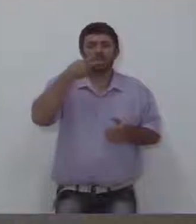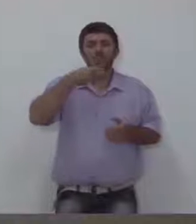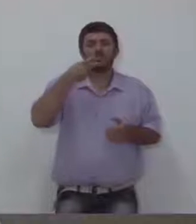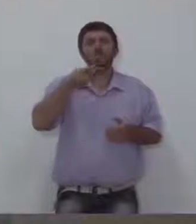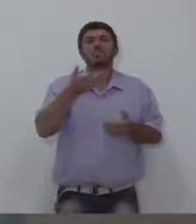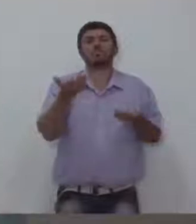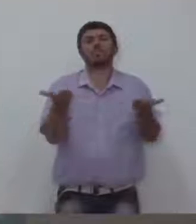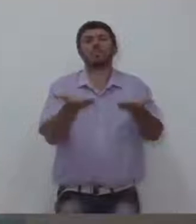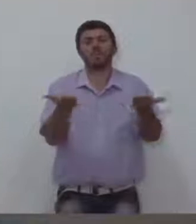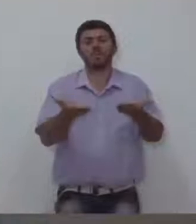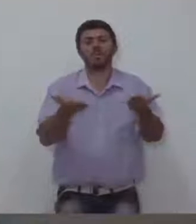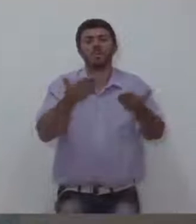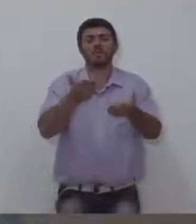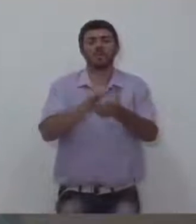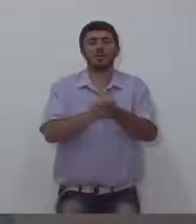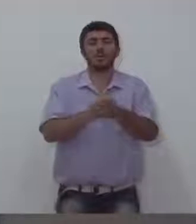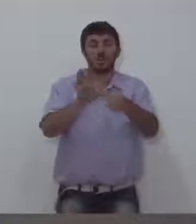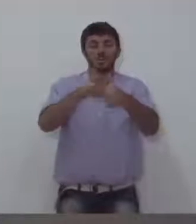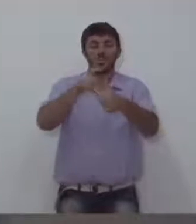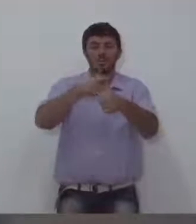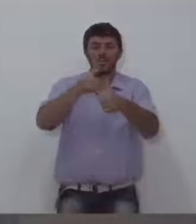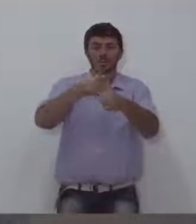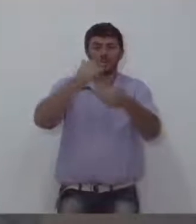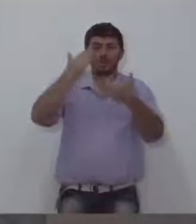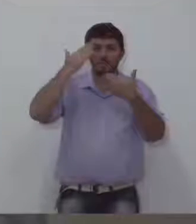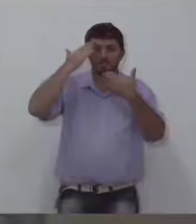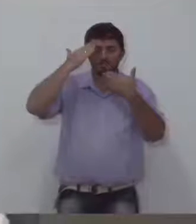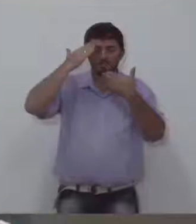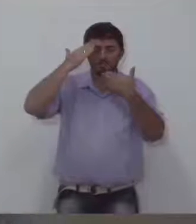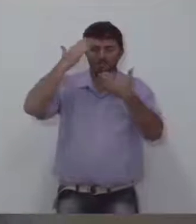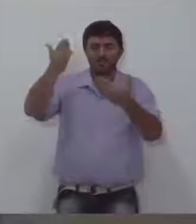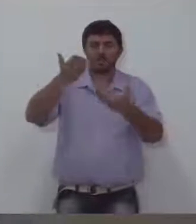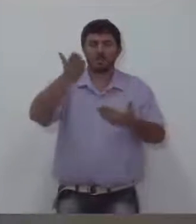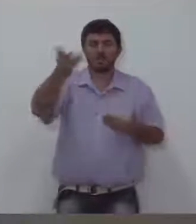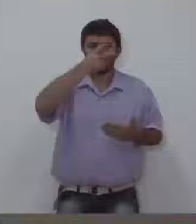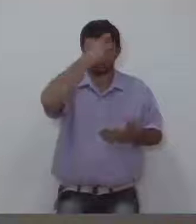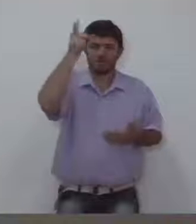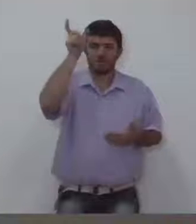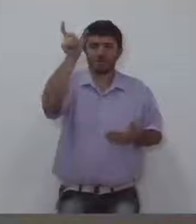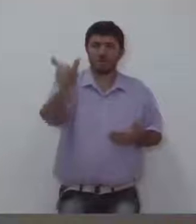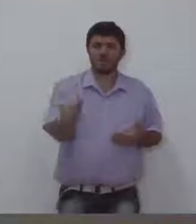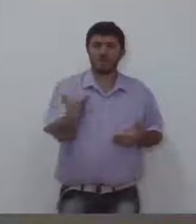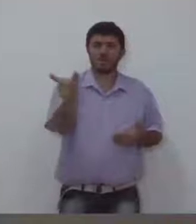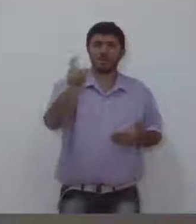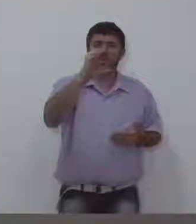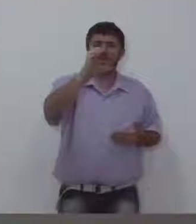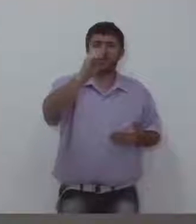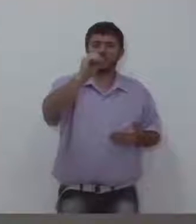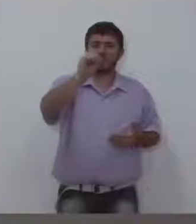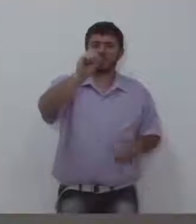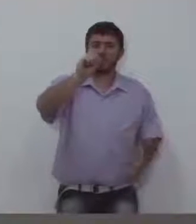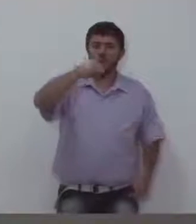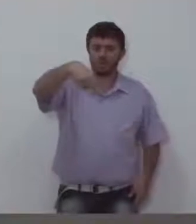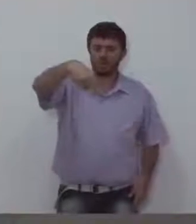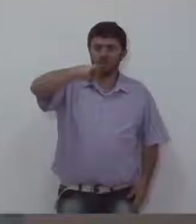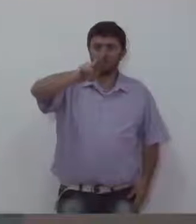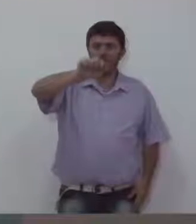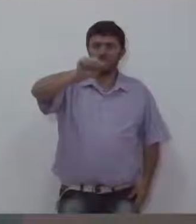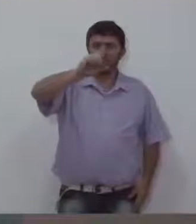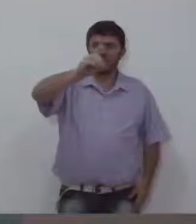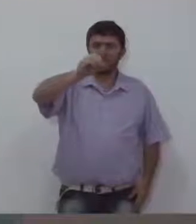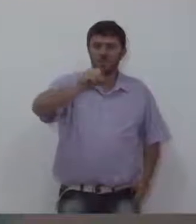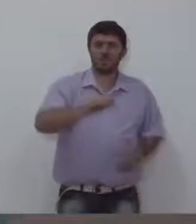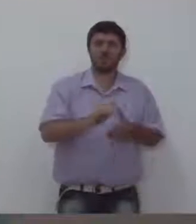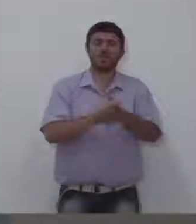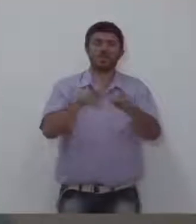agradecer o Conrado em nome de todo o Legislativo, não é? A advogada Kelly, que nos ajudou, minha primeira relatoria, então